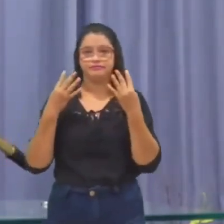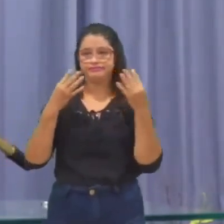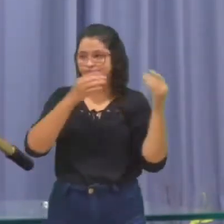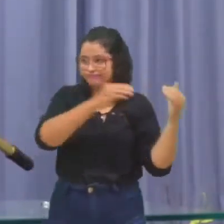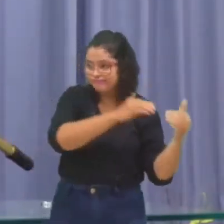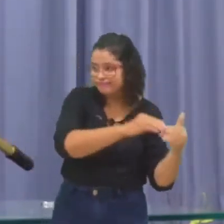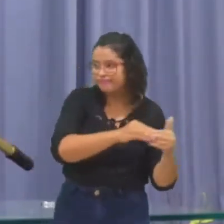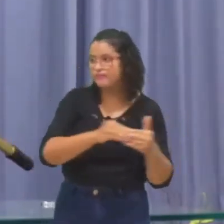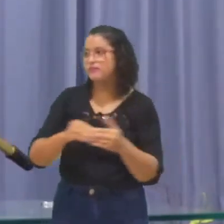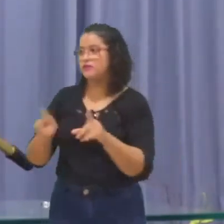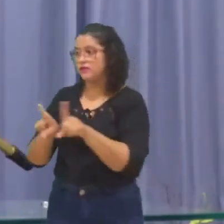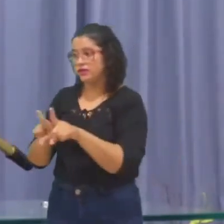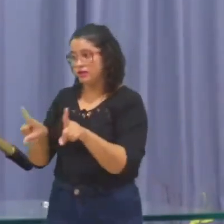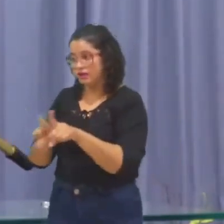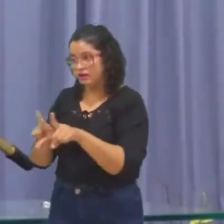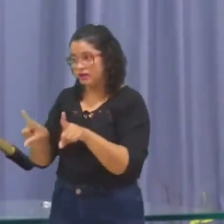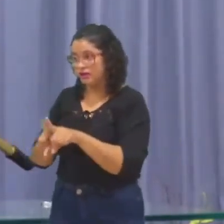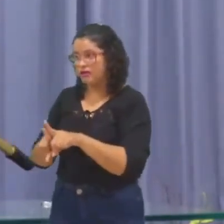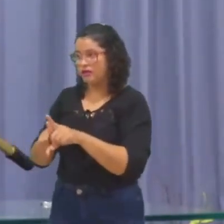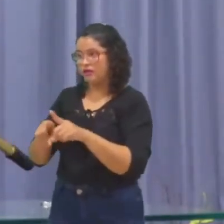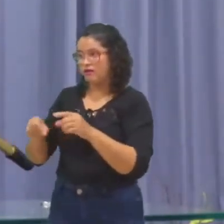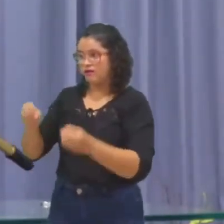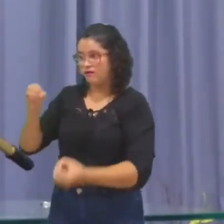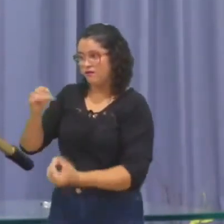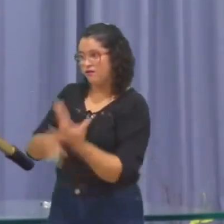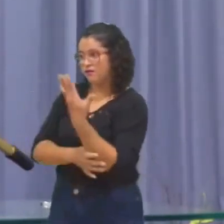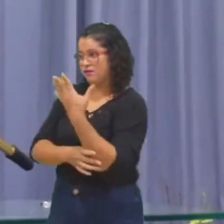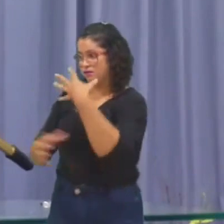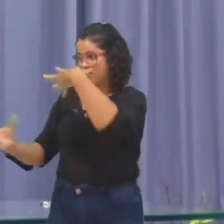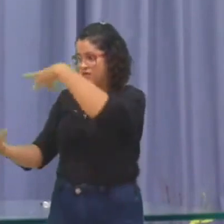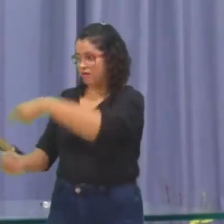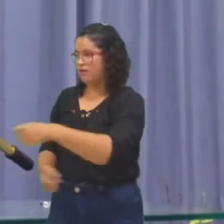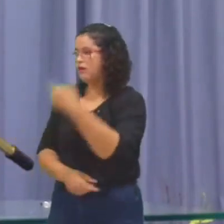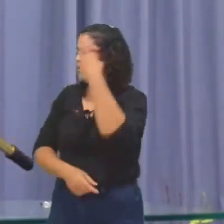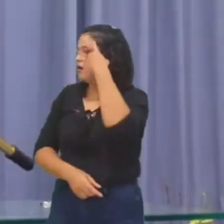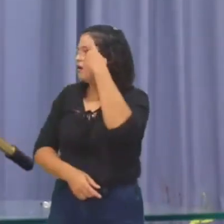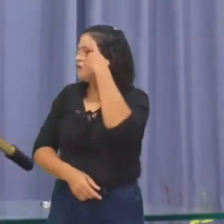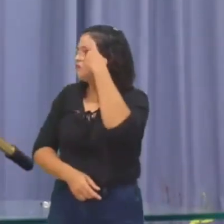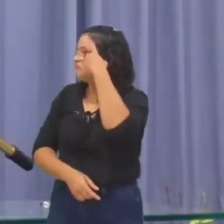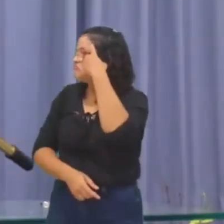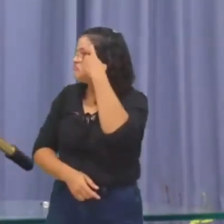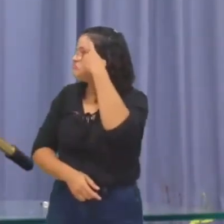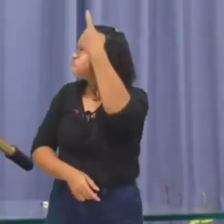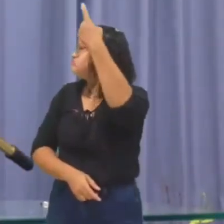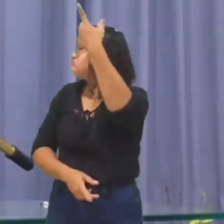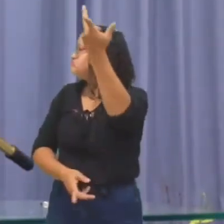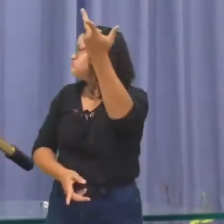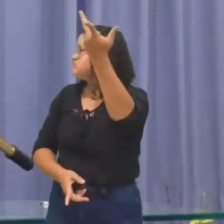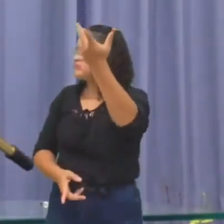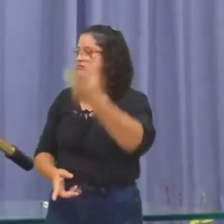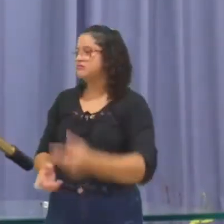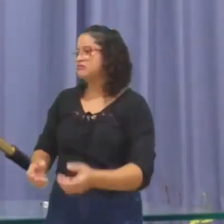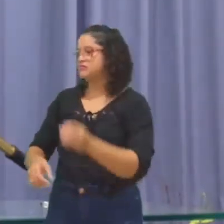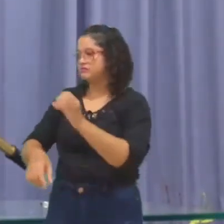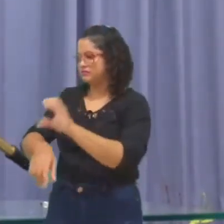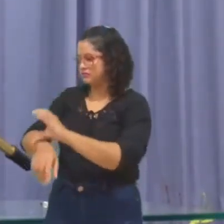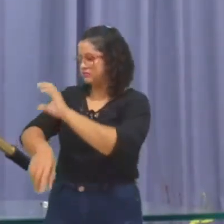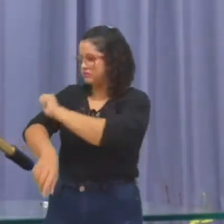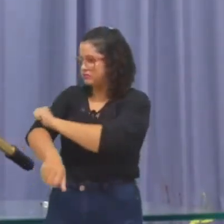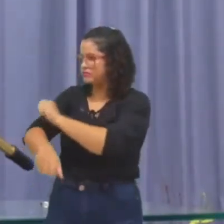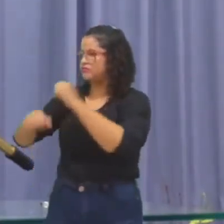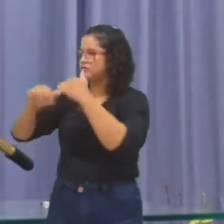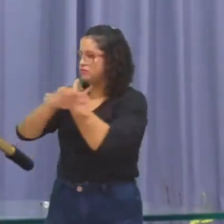também frutos da terra para que a gente possa ter uma ideia de como são os frutos da terra de Canaã. E a